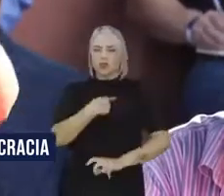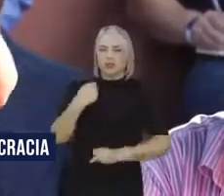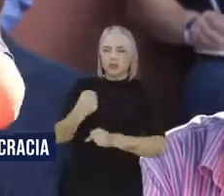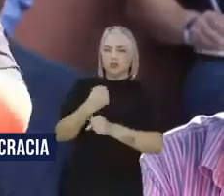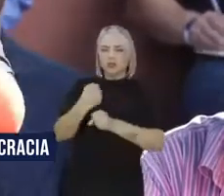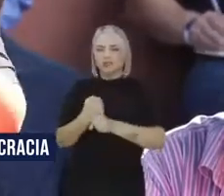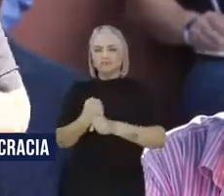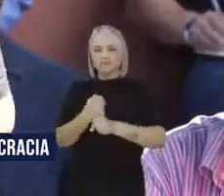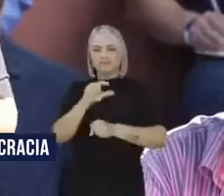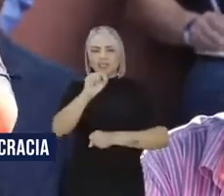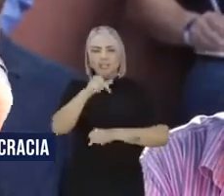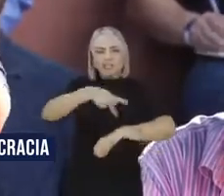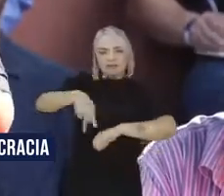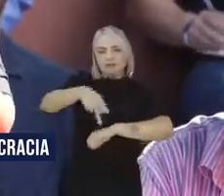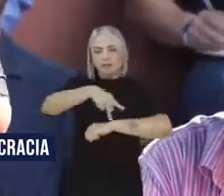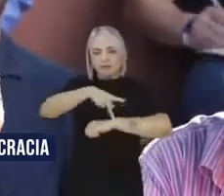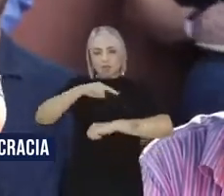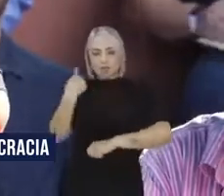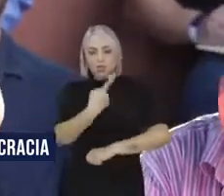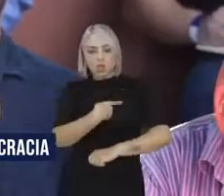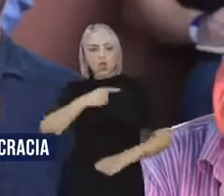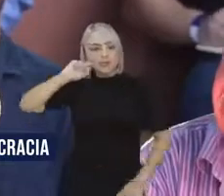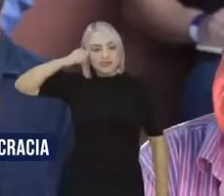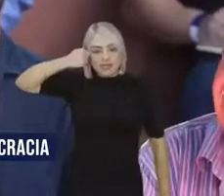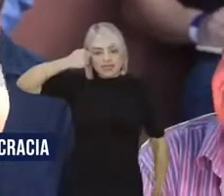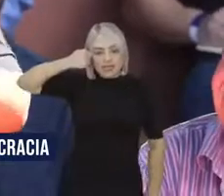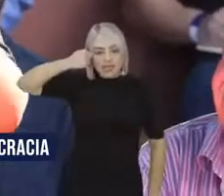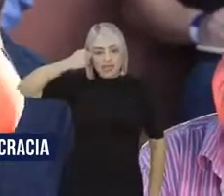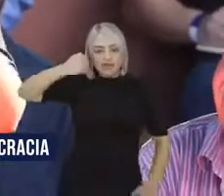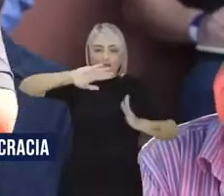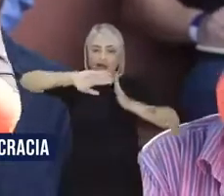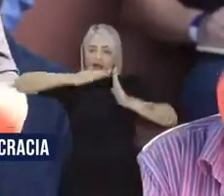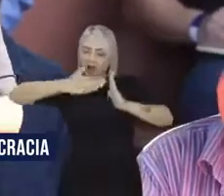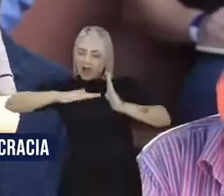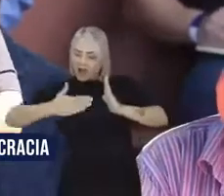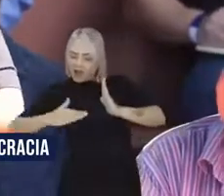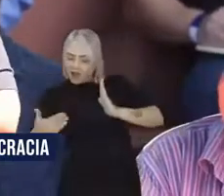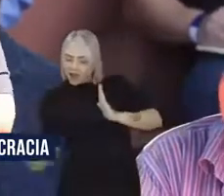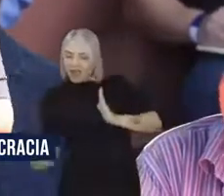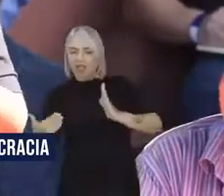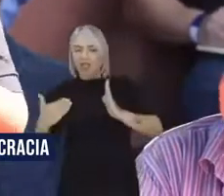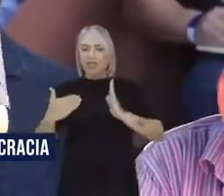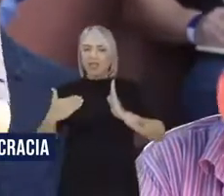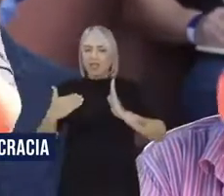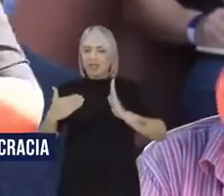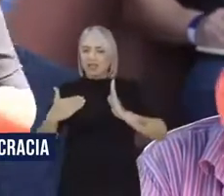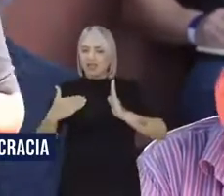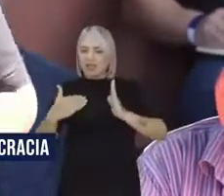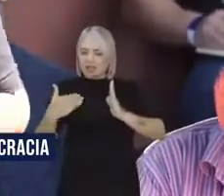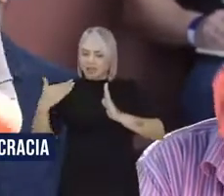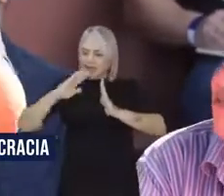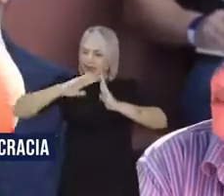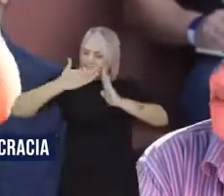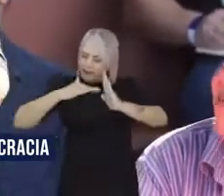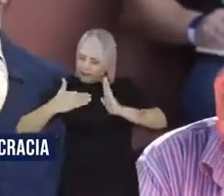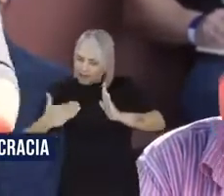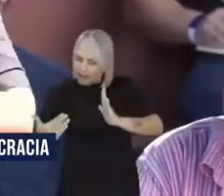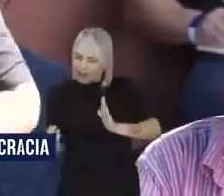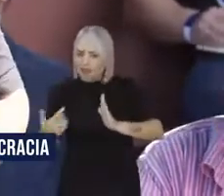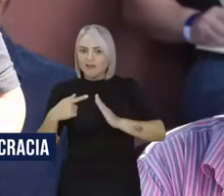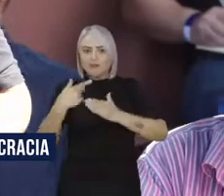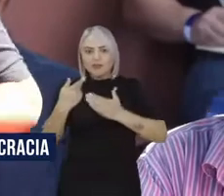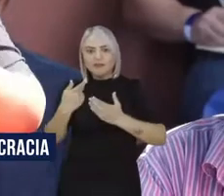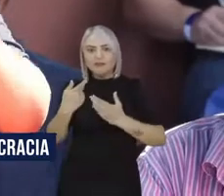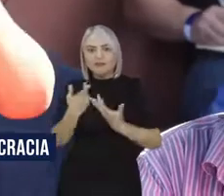país, nós negros, a favela vem da comunidade, ou a favela vem das senzalas, né? É fruto